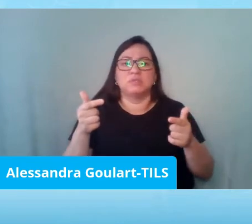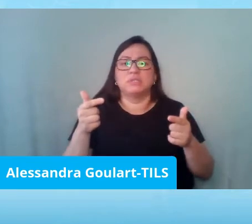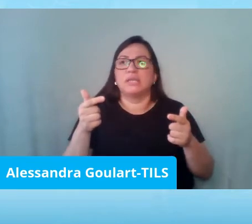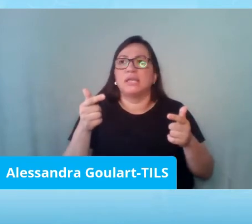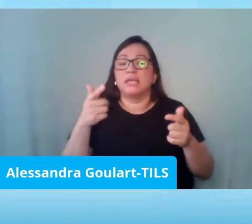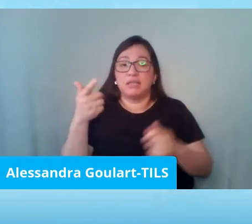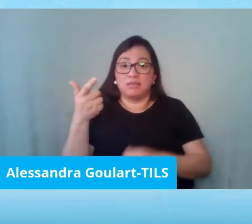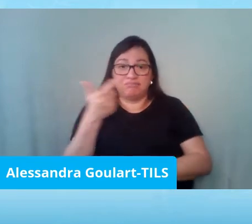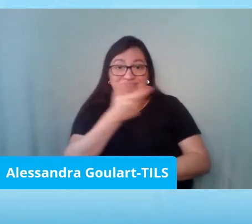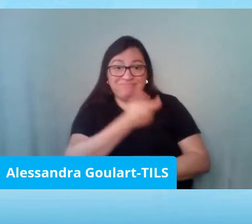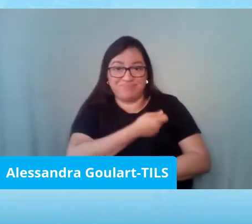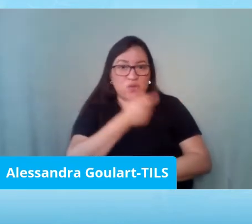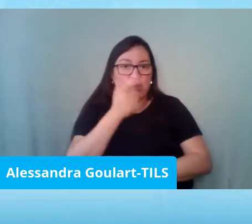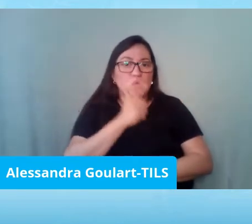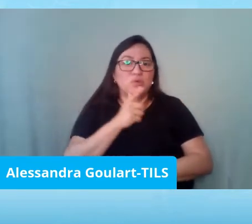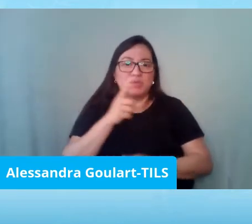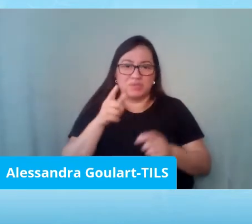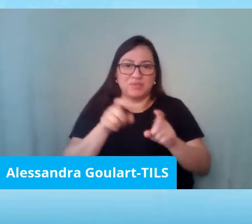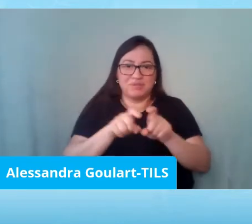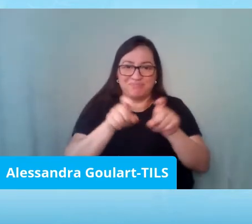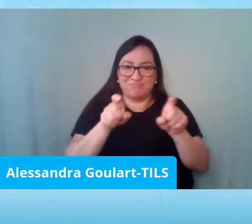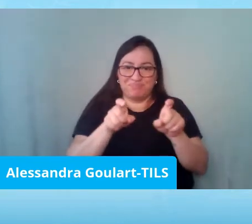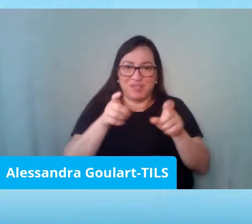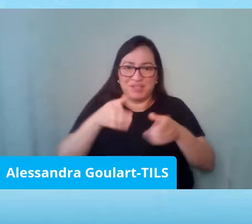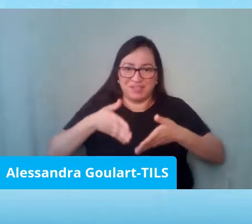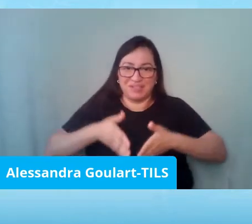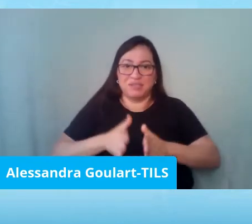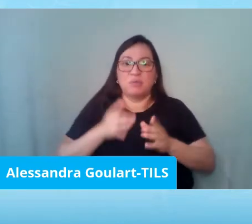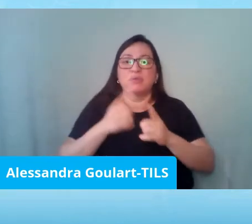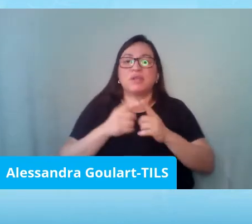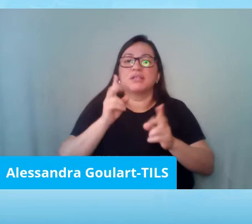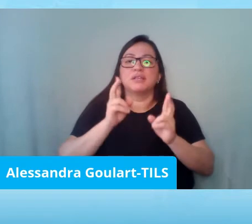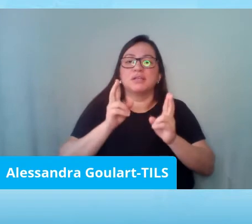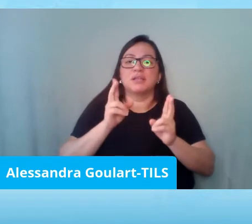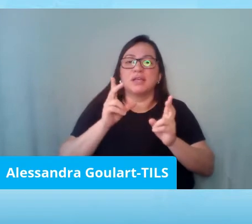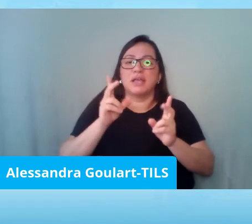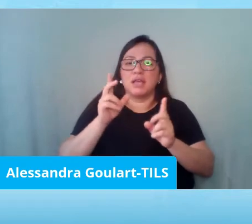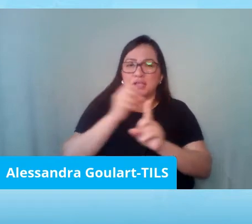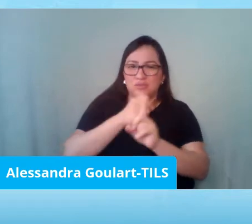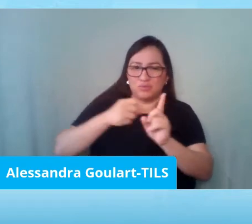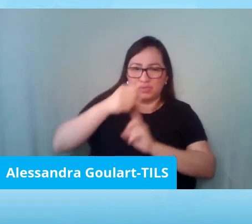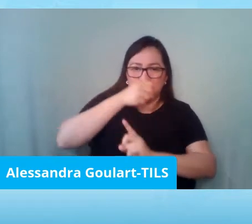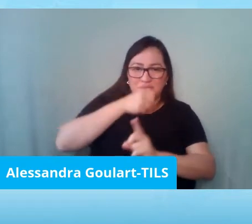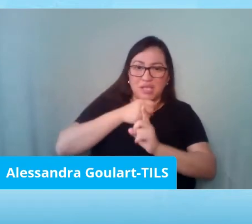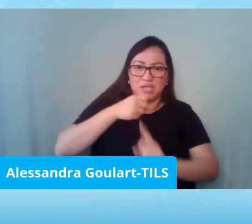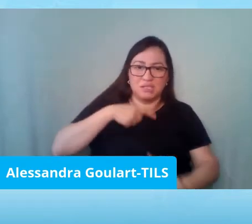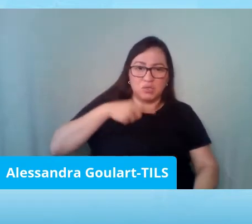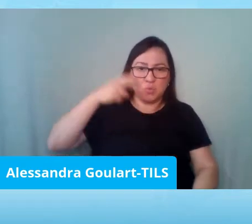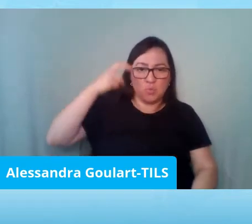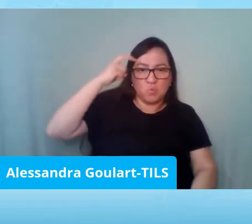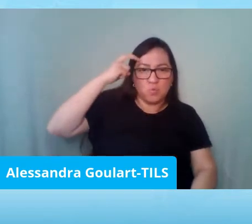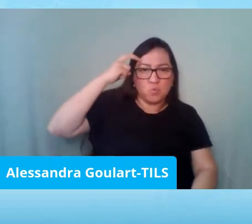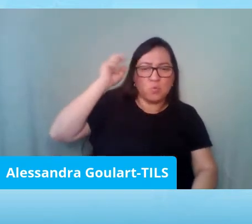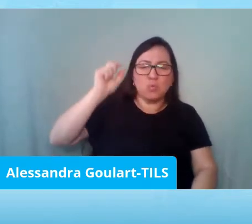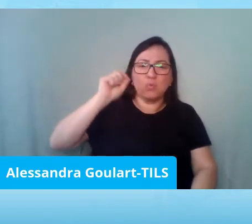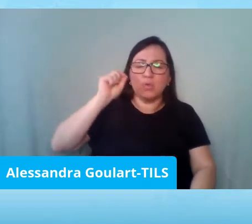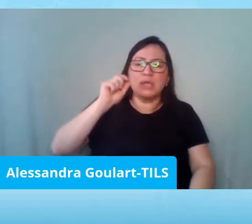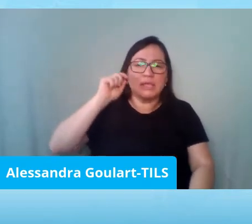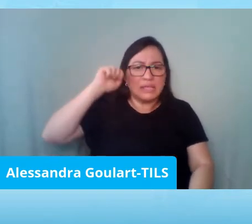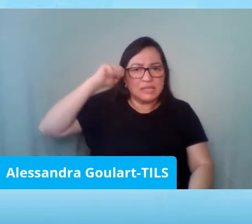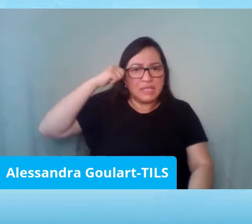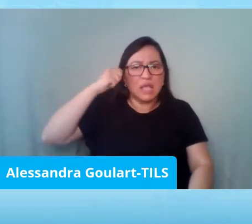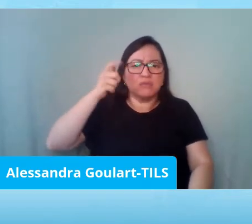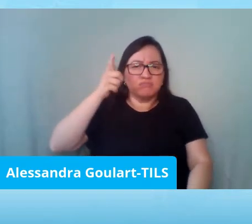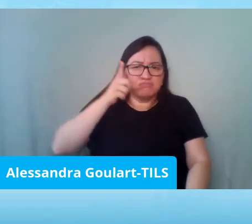né? Existe algo criado socialmente de que o negro aguenta dor. Então,